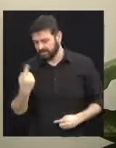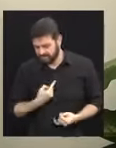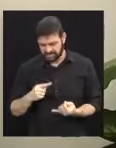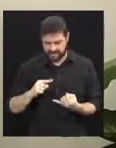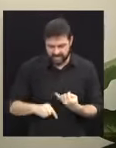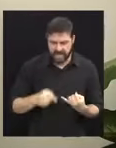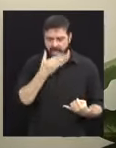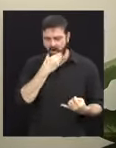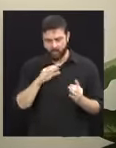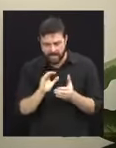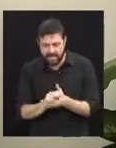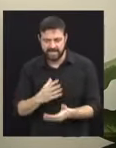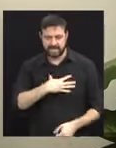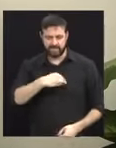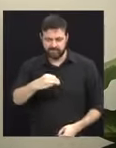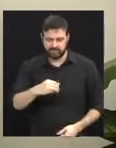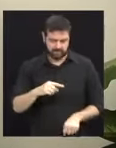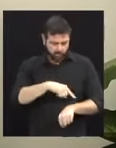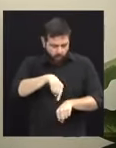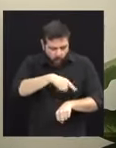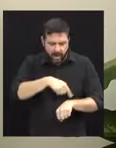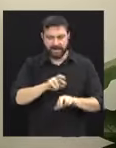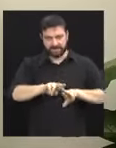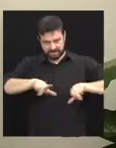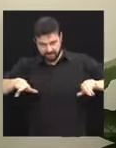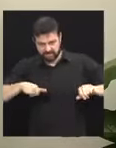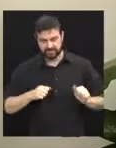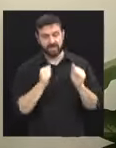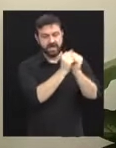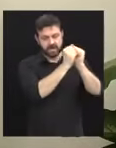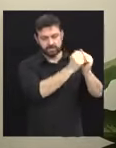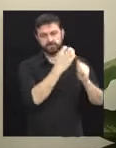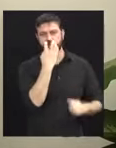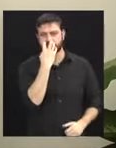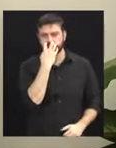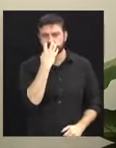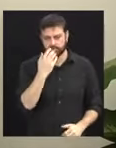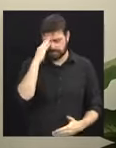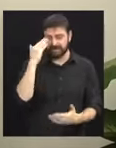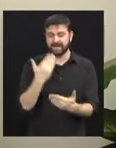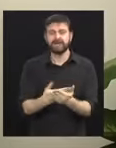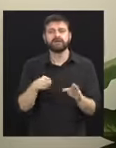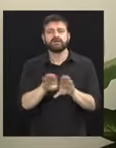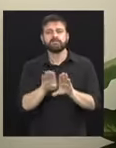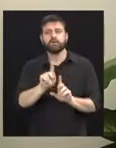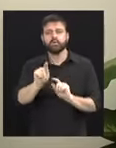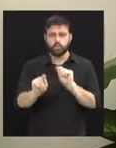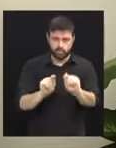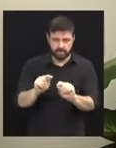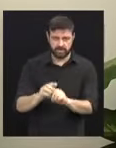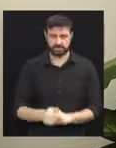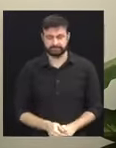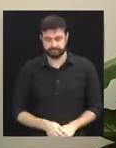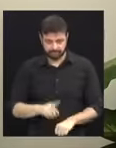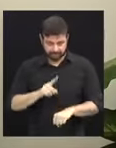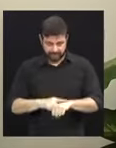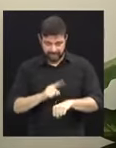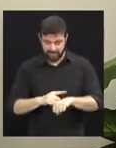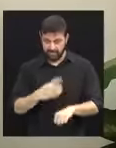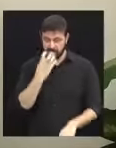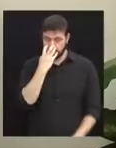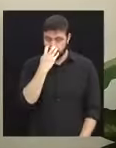tem em vários horários. E eu acredito também que os momentos que ele